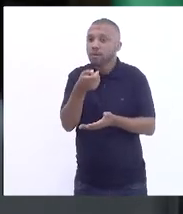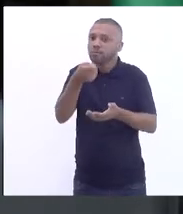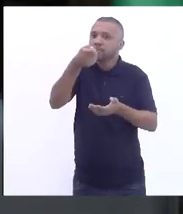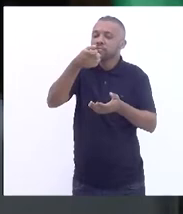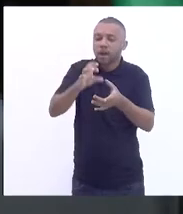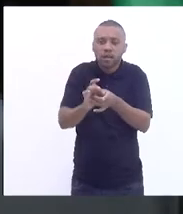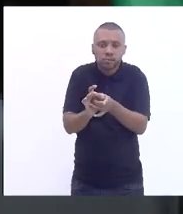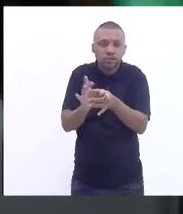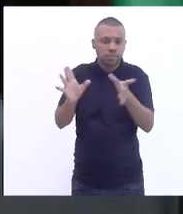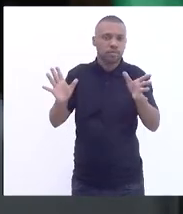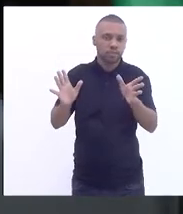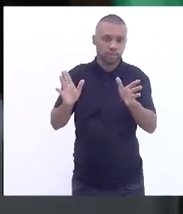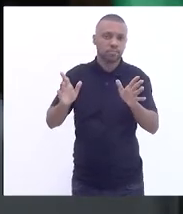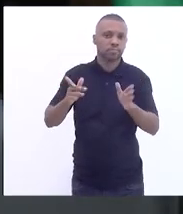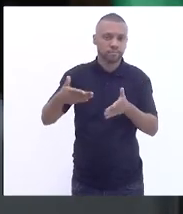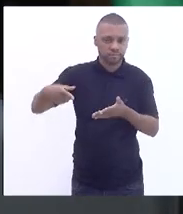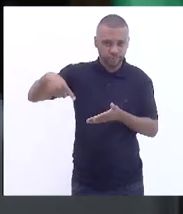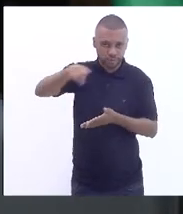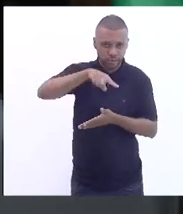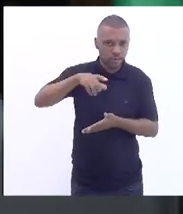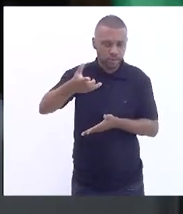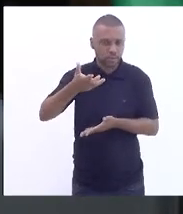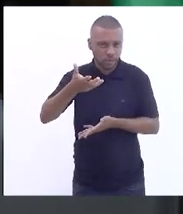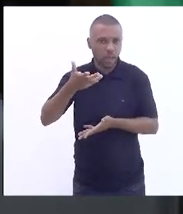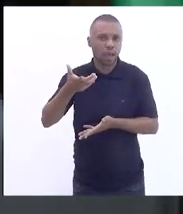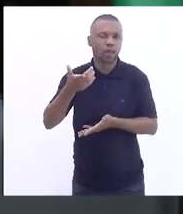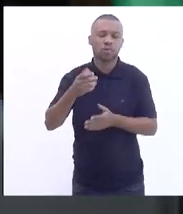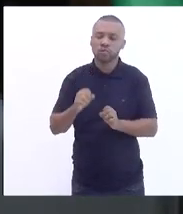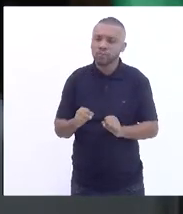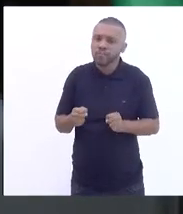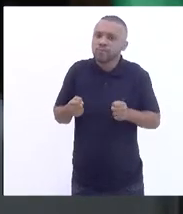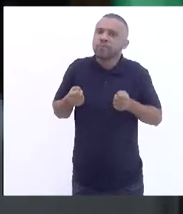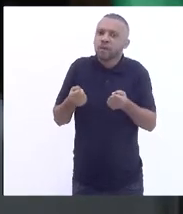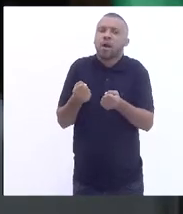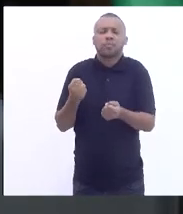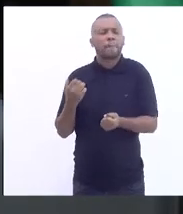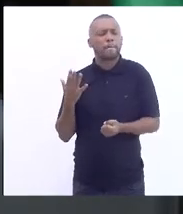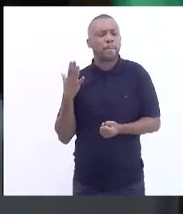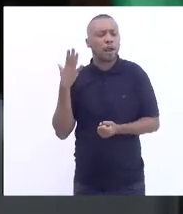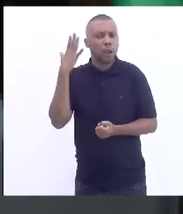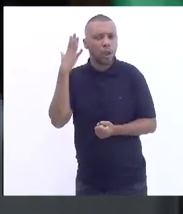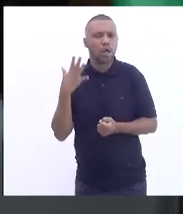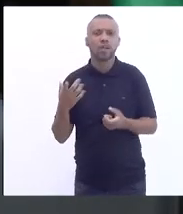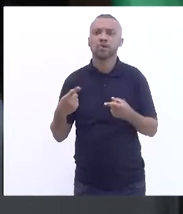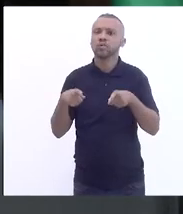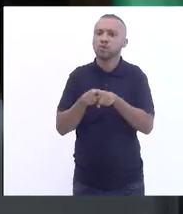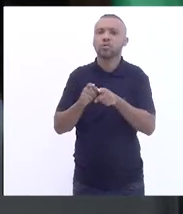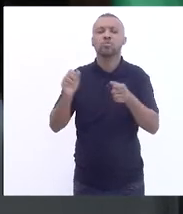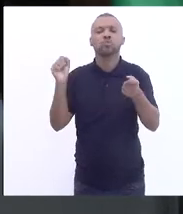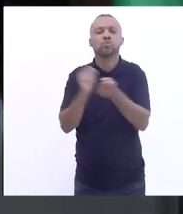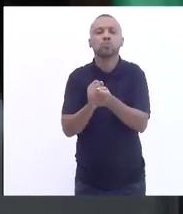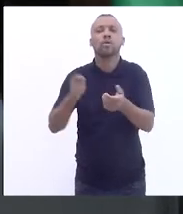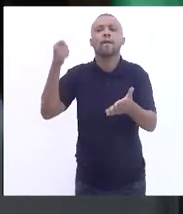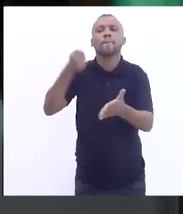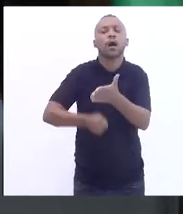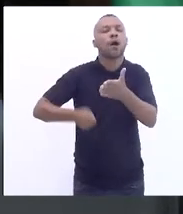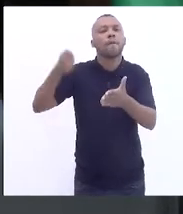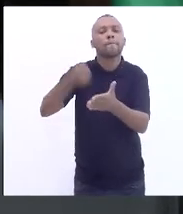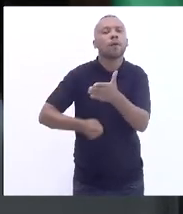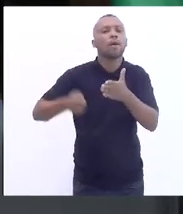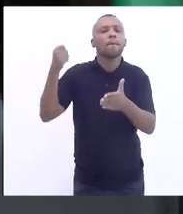disposição os nossos esforços para estarmos sempre juntos dessa luta